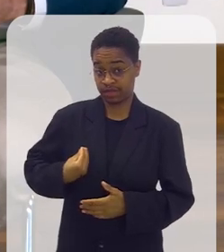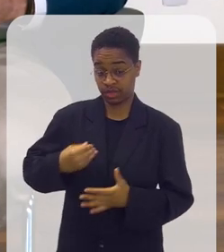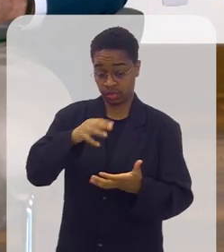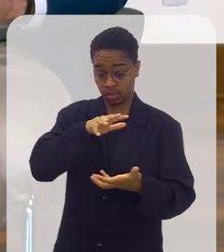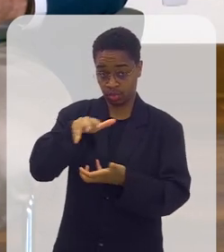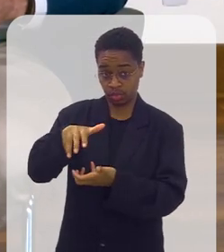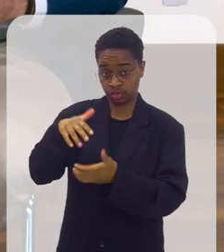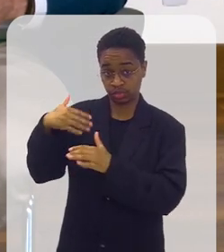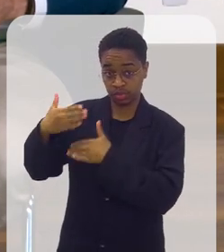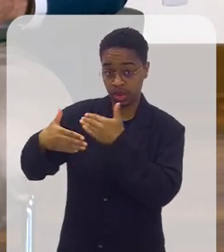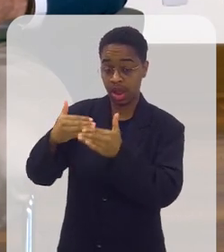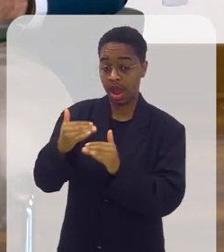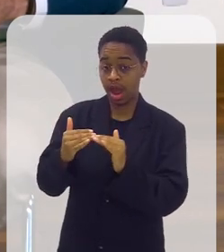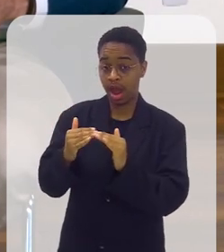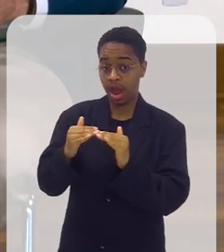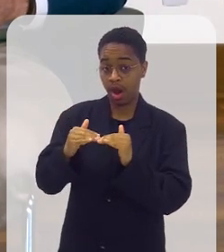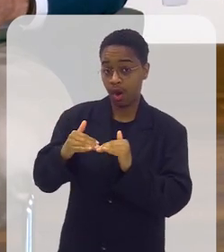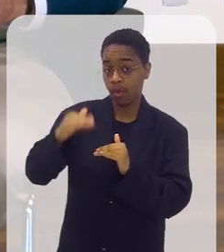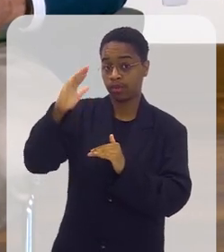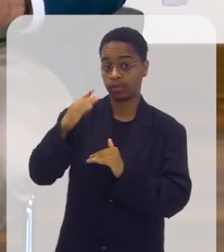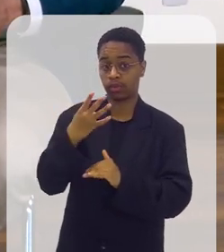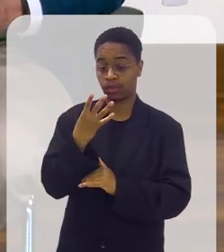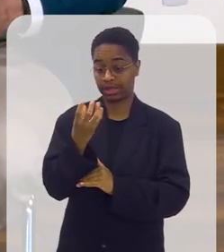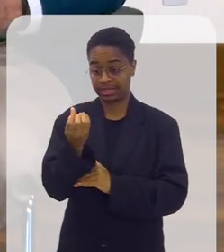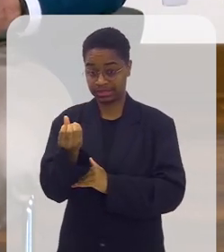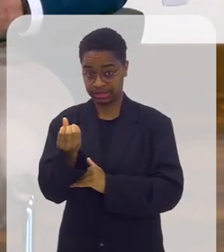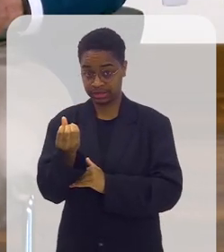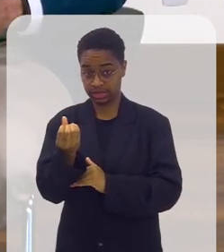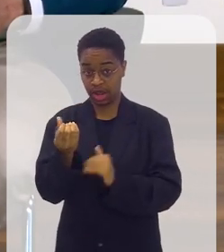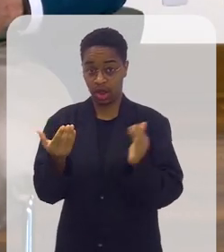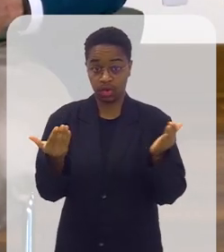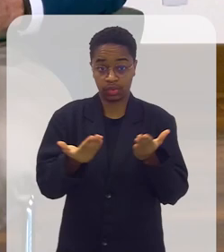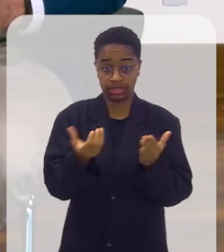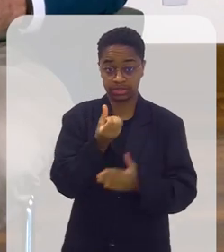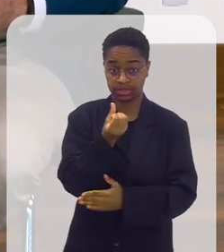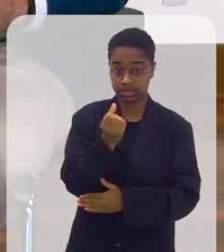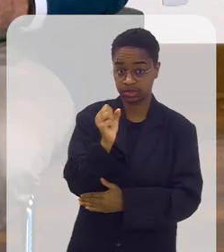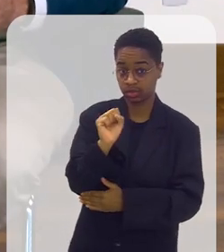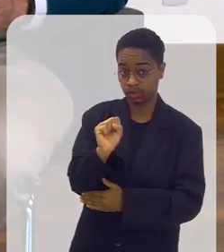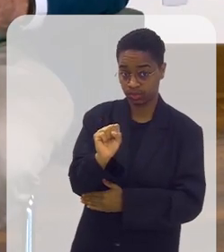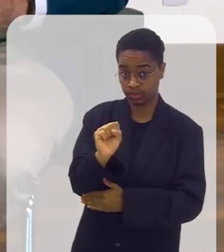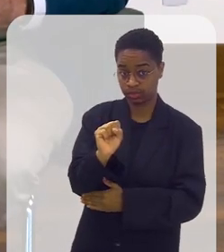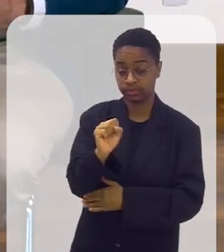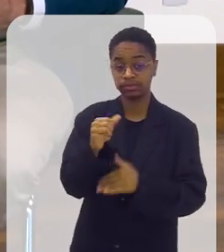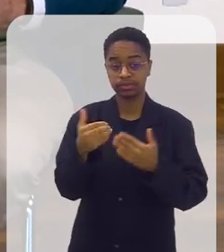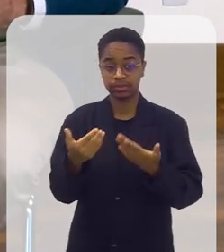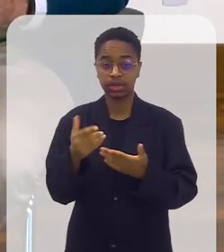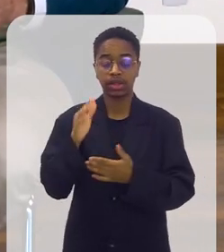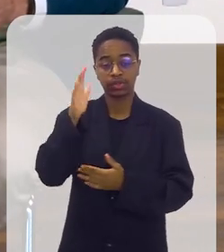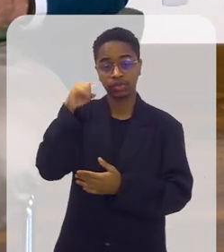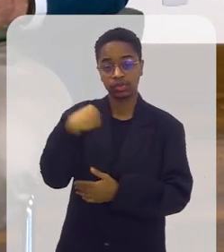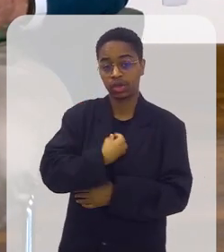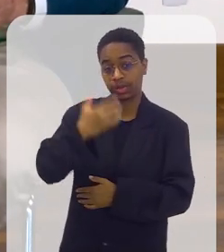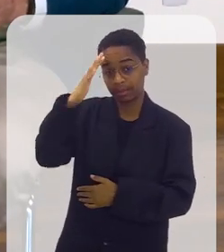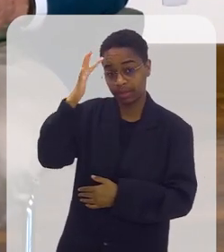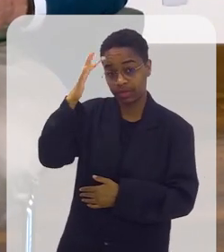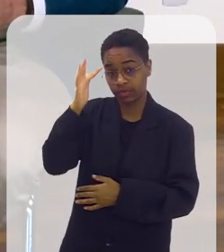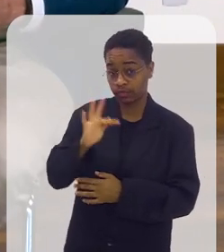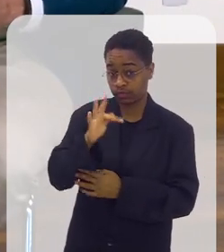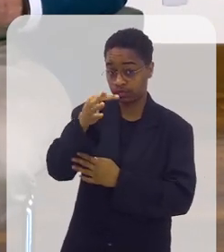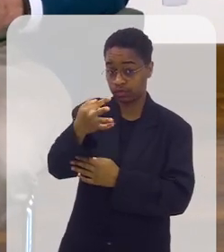mundo subiu de 46 para 68 anos. Né? Estima-se que nas próximas 3 décadas nós vamos